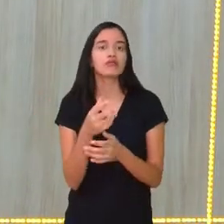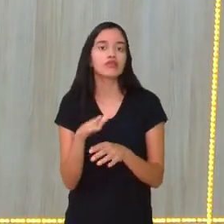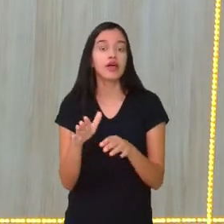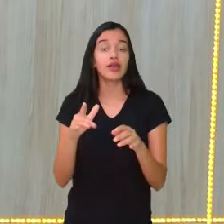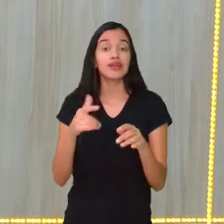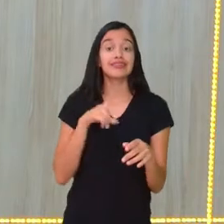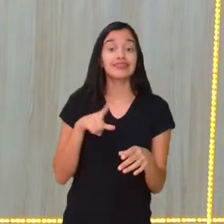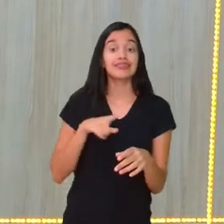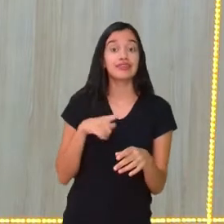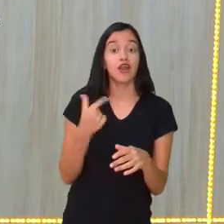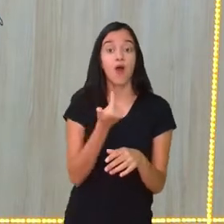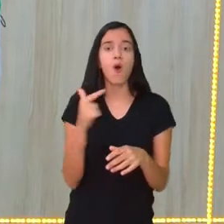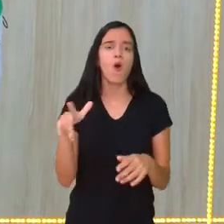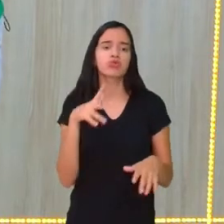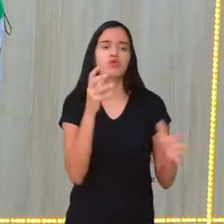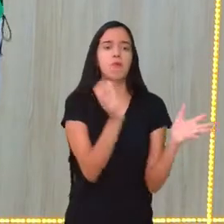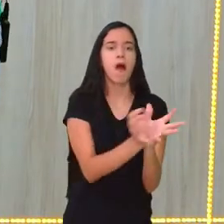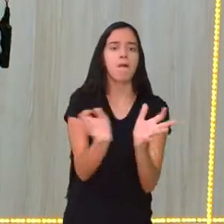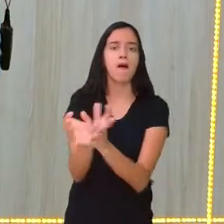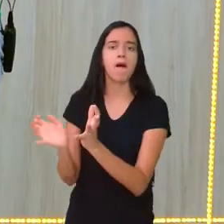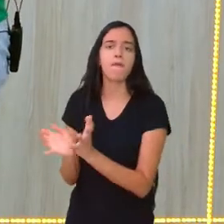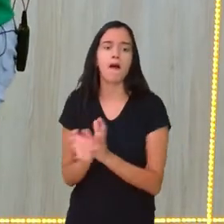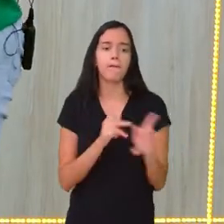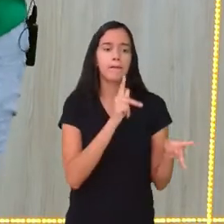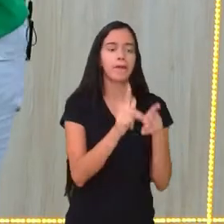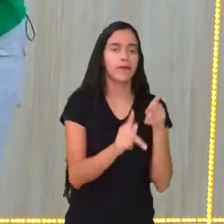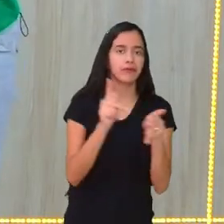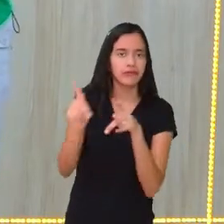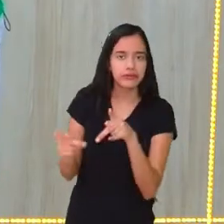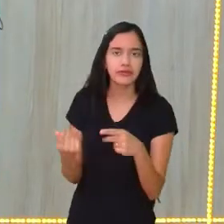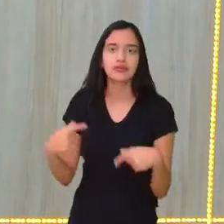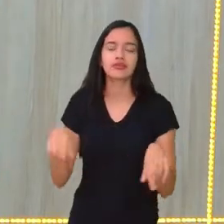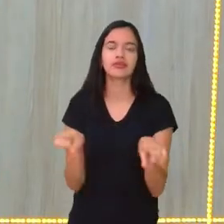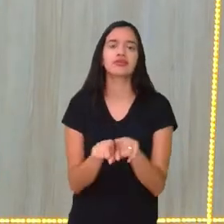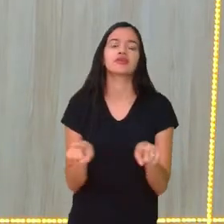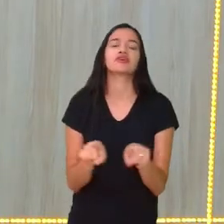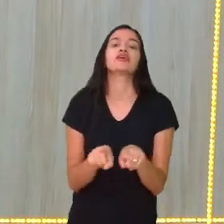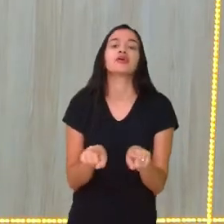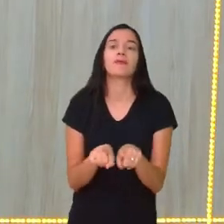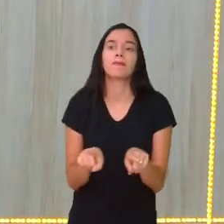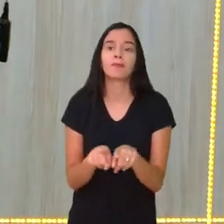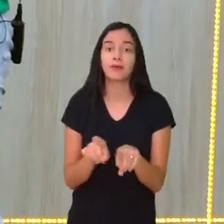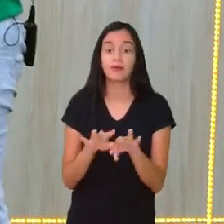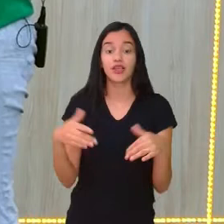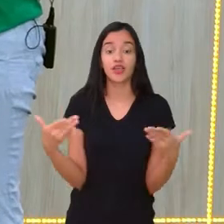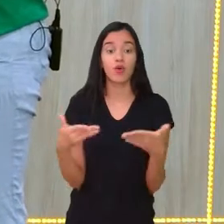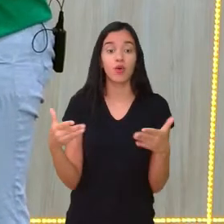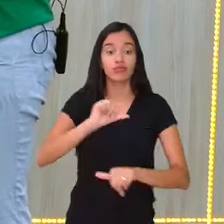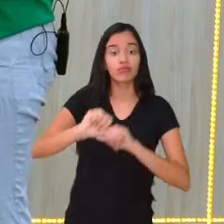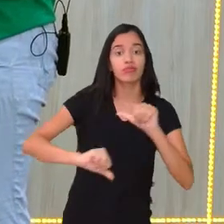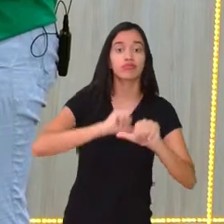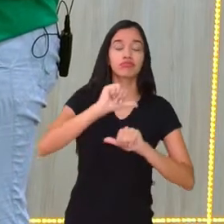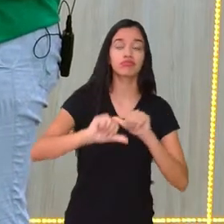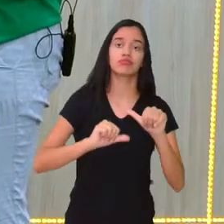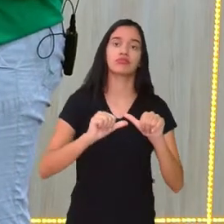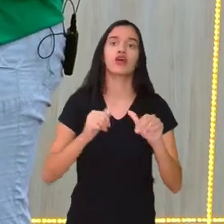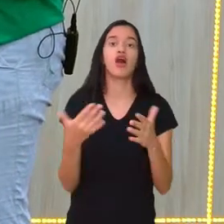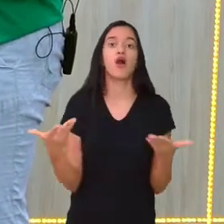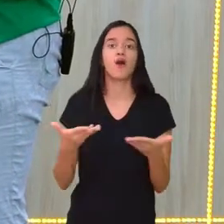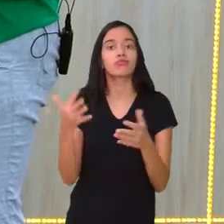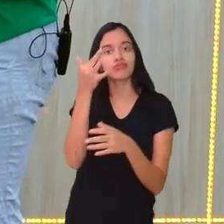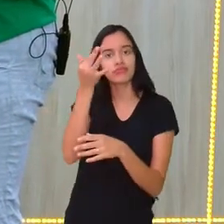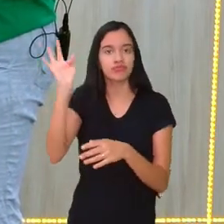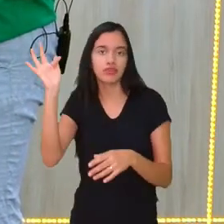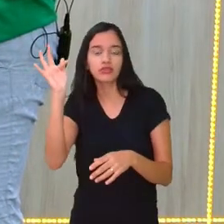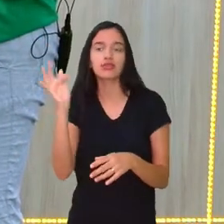Tinha outros, eram vários povos, né? Então, vários condados, várias, que hoje depois se juntou e virou o que hoje é a